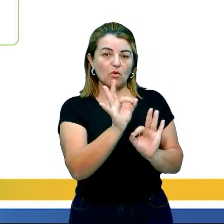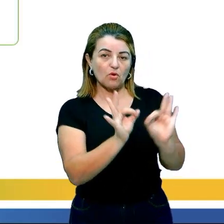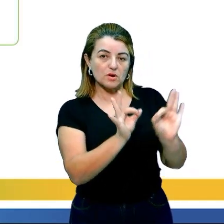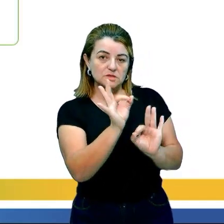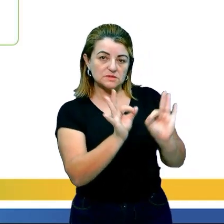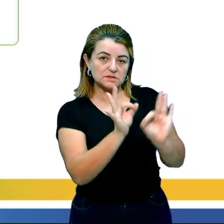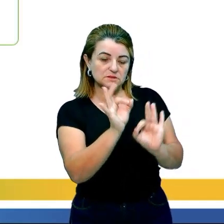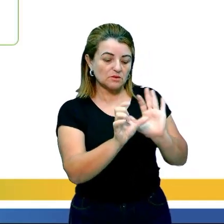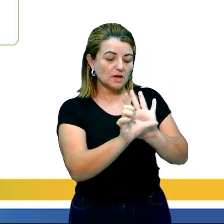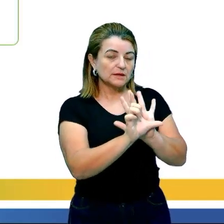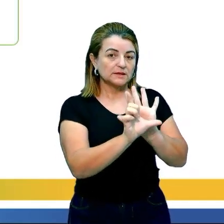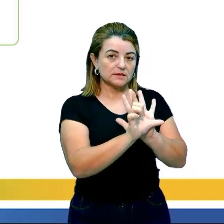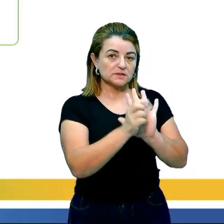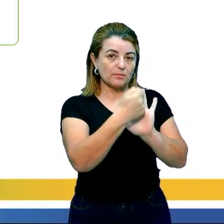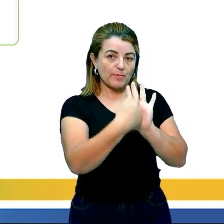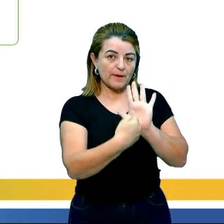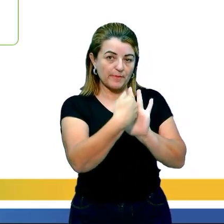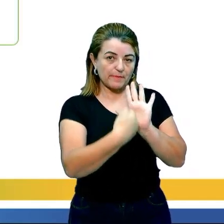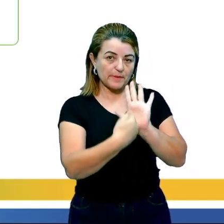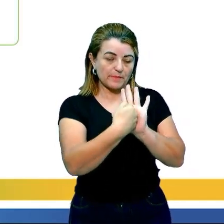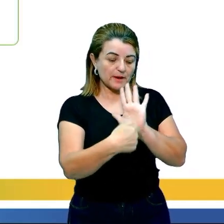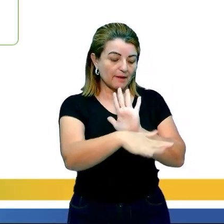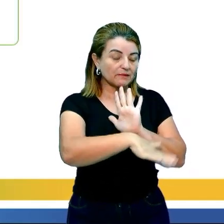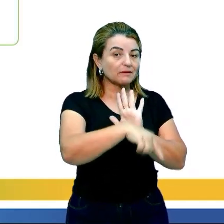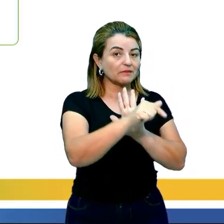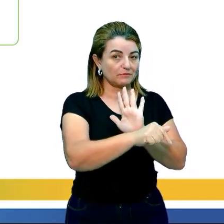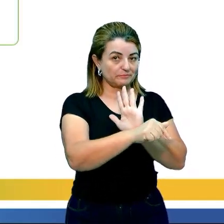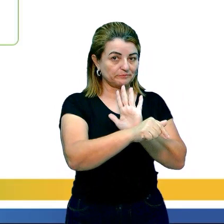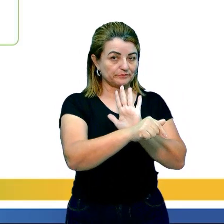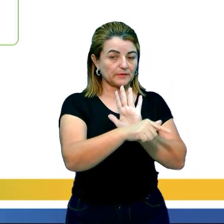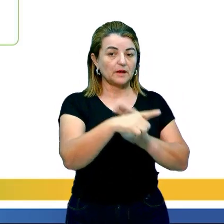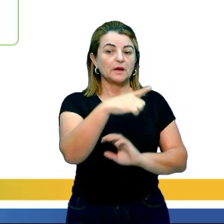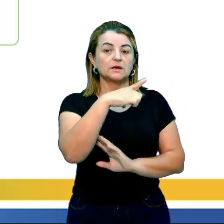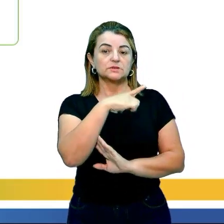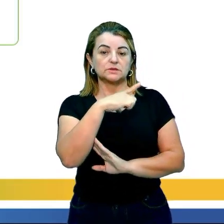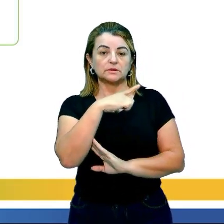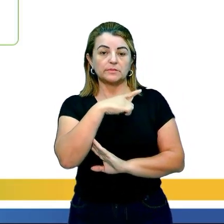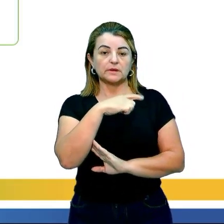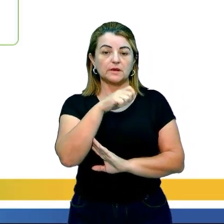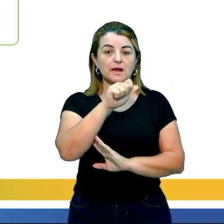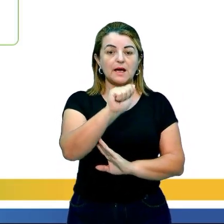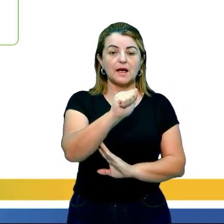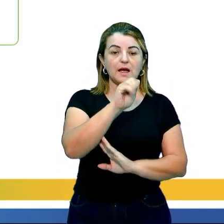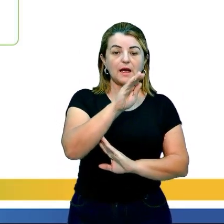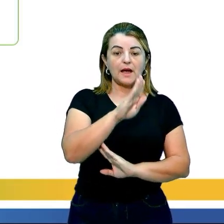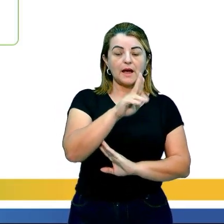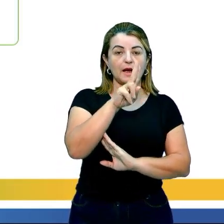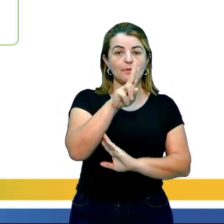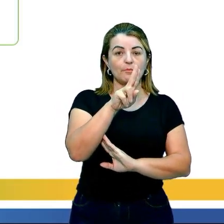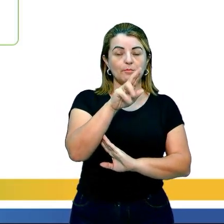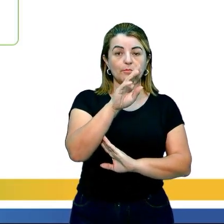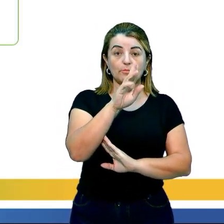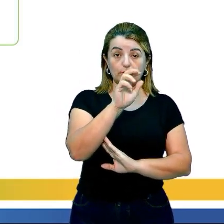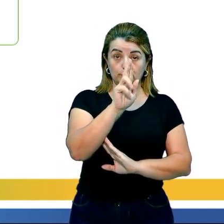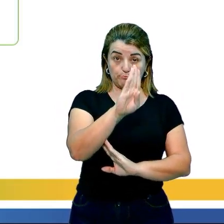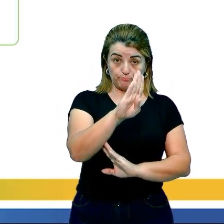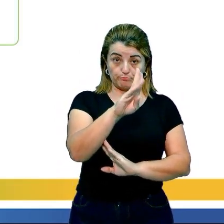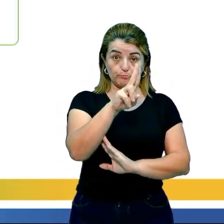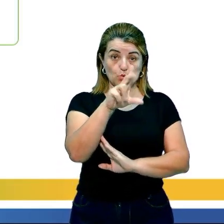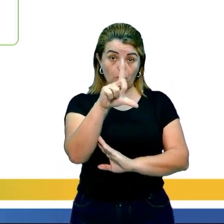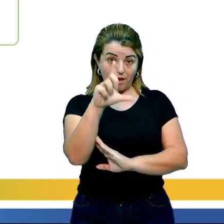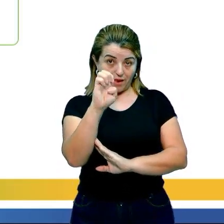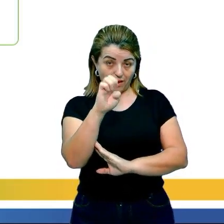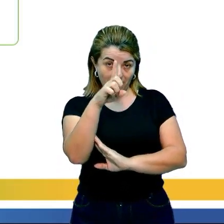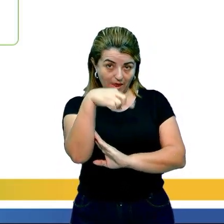das leis né em Atenas e também nós tínhamos a mulher a boleira composta inicialmente por